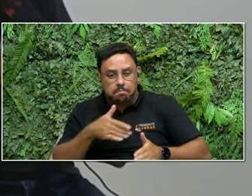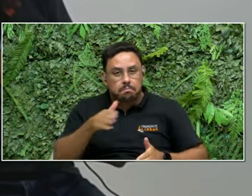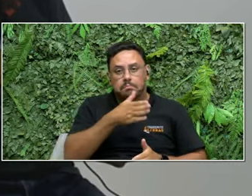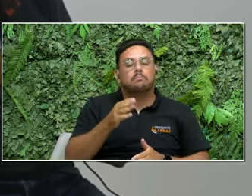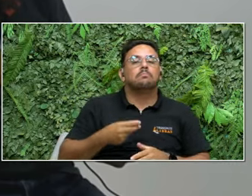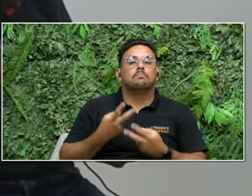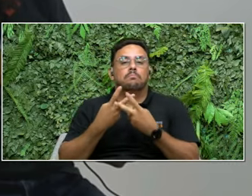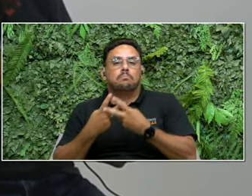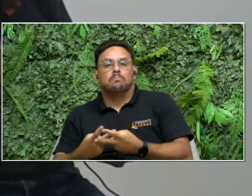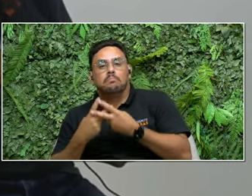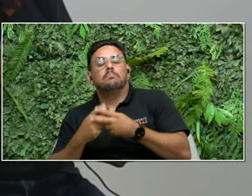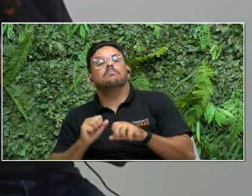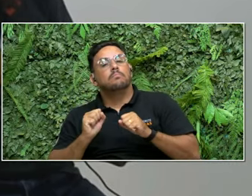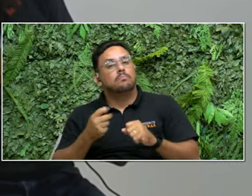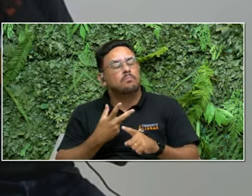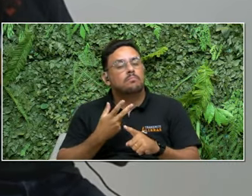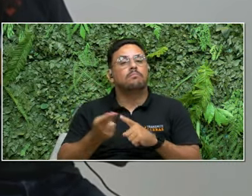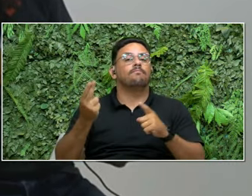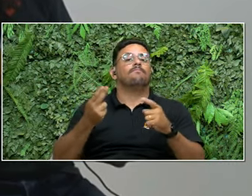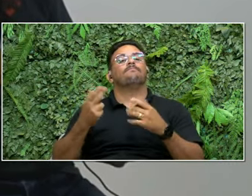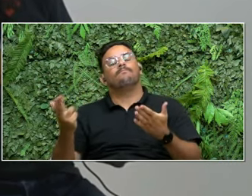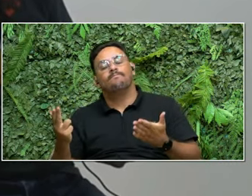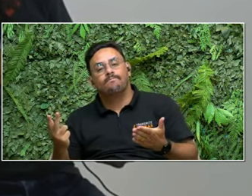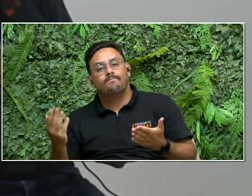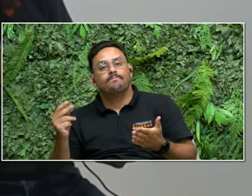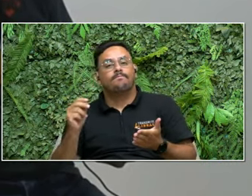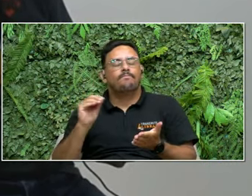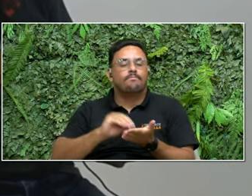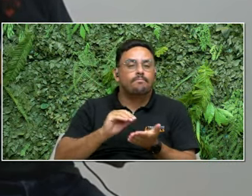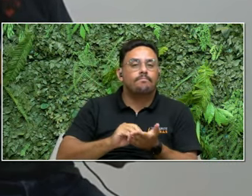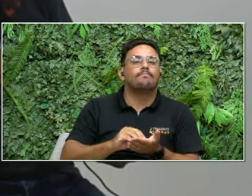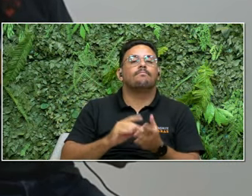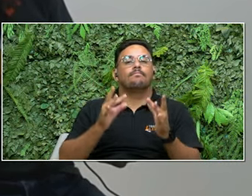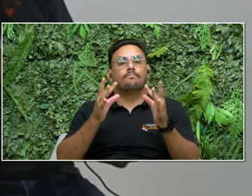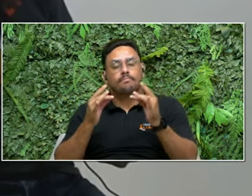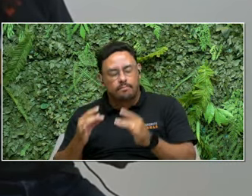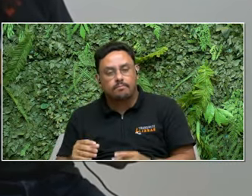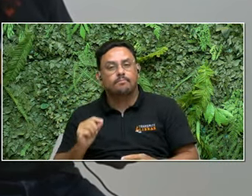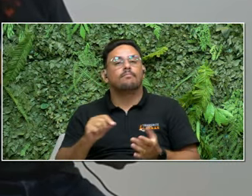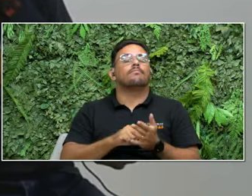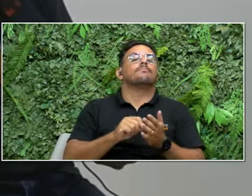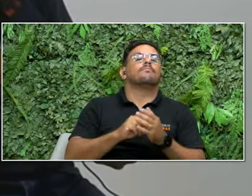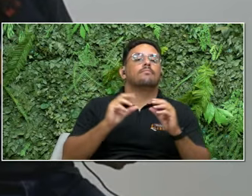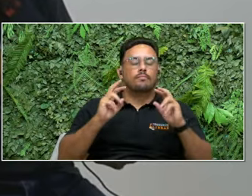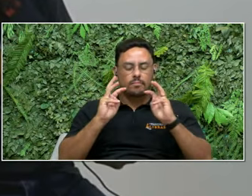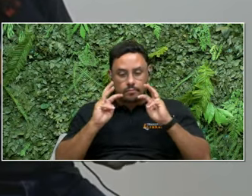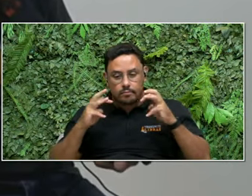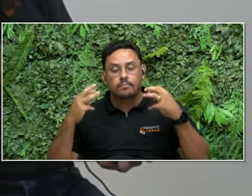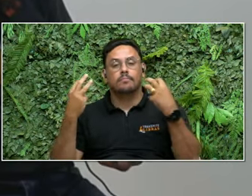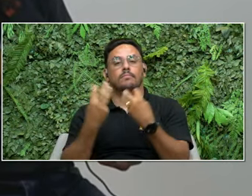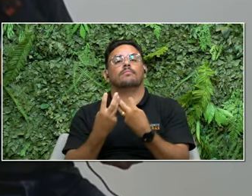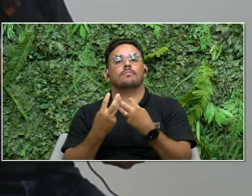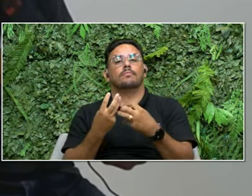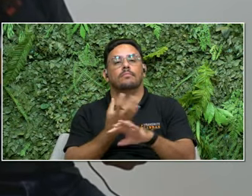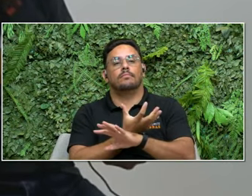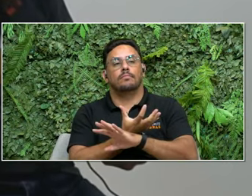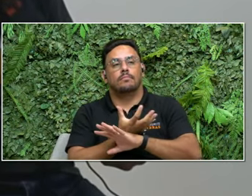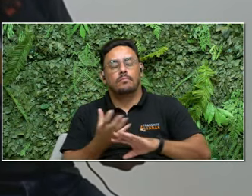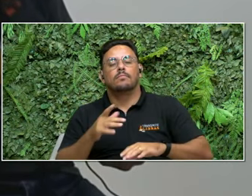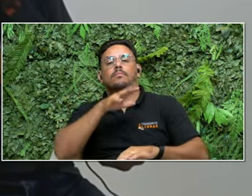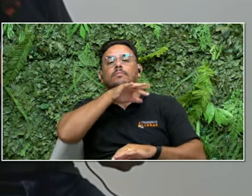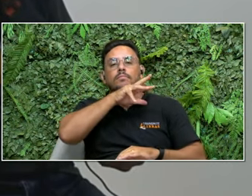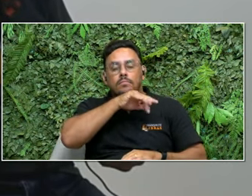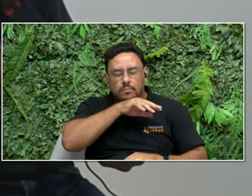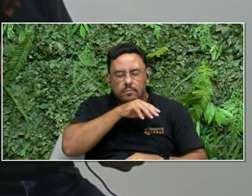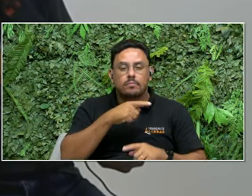Atlético que a gente teve paciência poderia ter Sao com a Vitória um detalhe outro que faltou também o campo aqui por ser um estádio muito bonito tem um campo muito ruim não